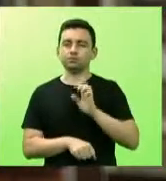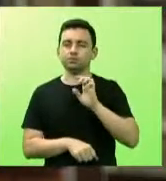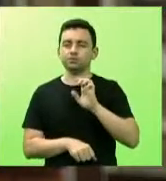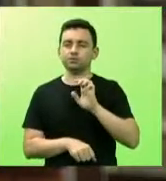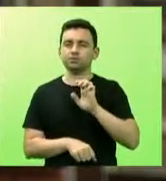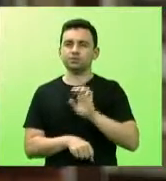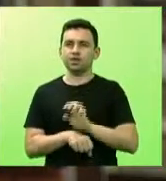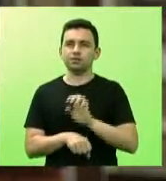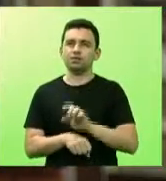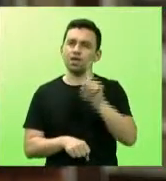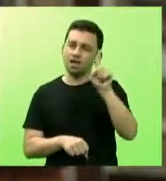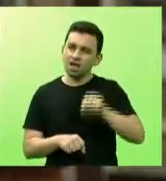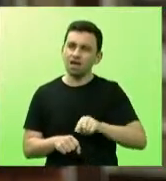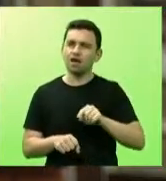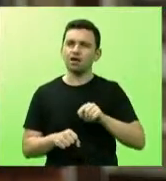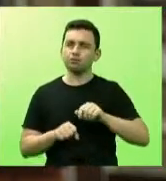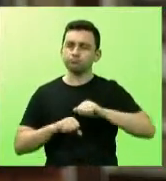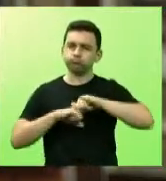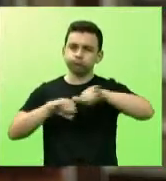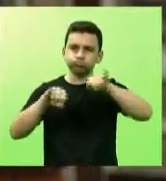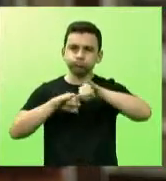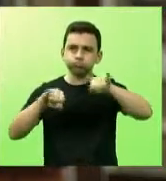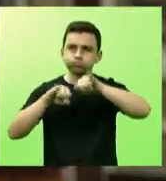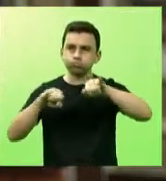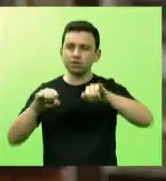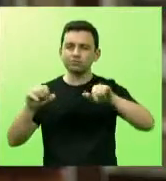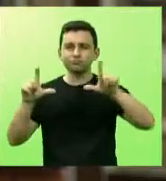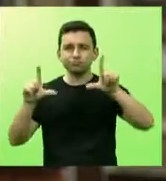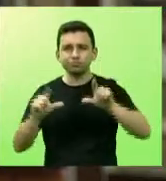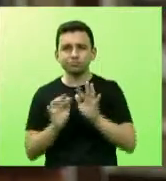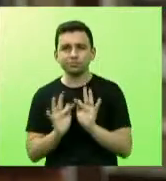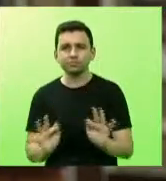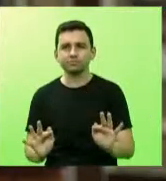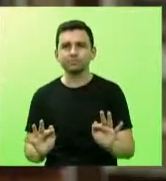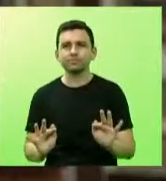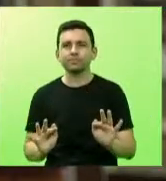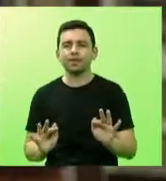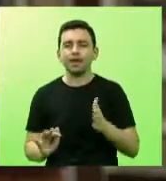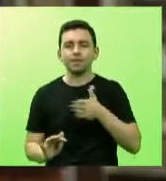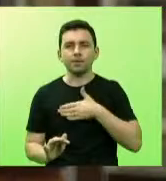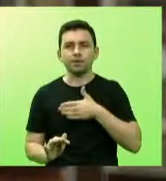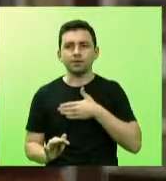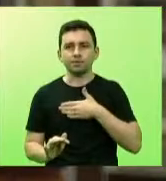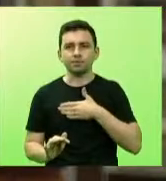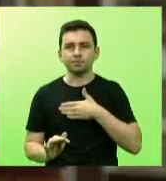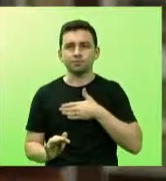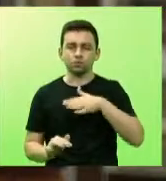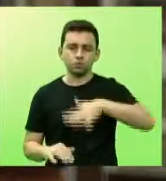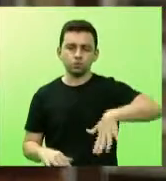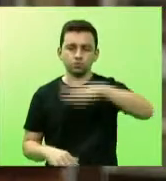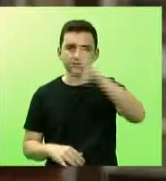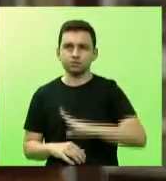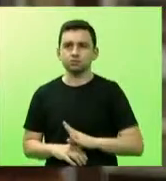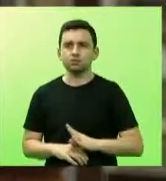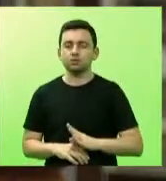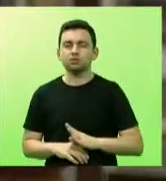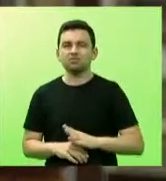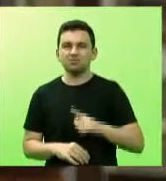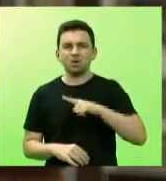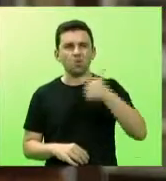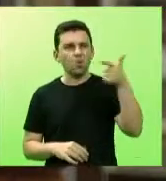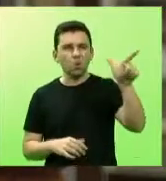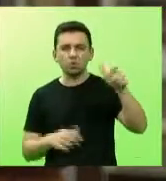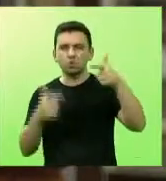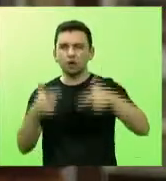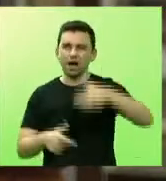segunda campanha mais modesta de todo o território nacional foi a minha. Perdi para um sujeito lá do Acre, eu